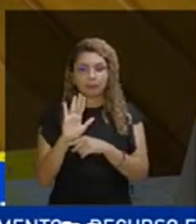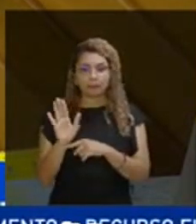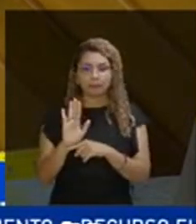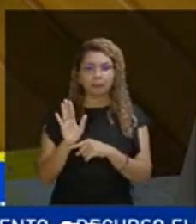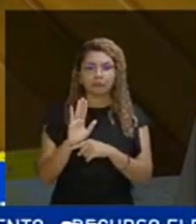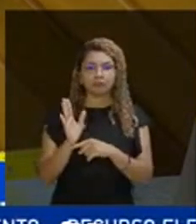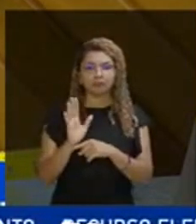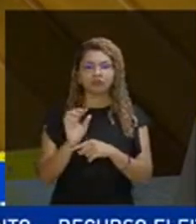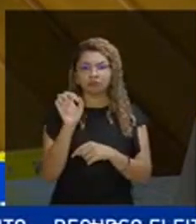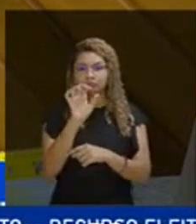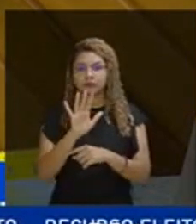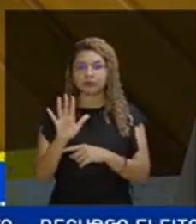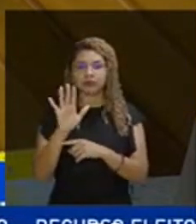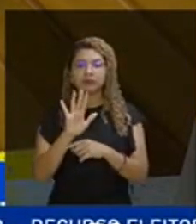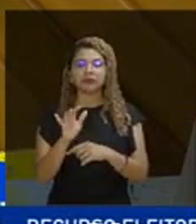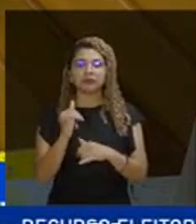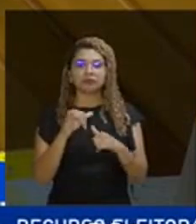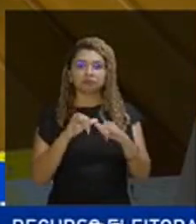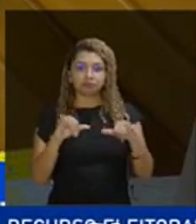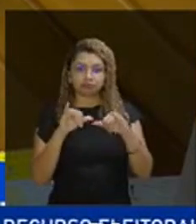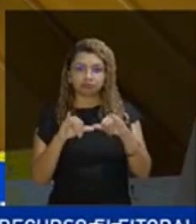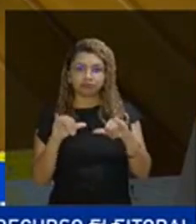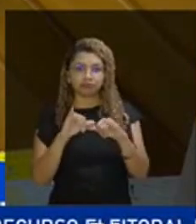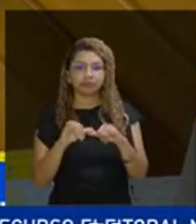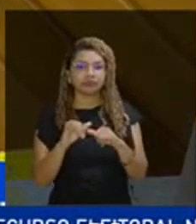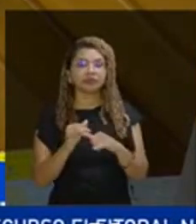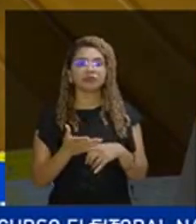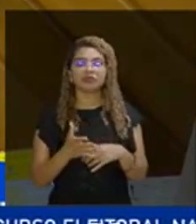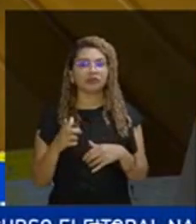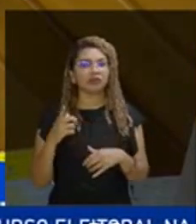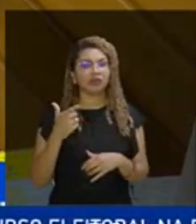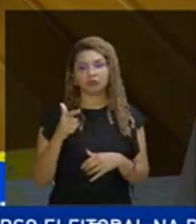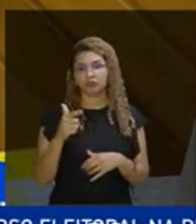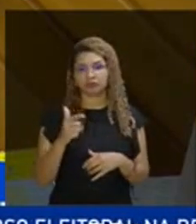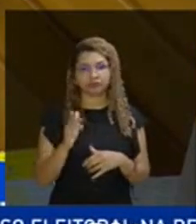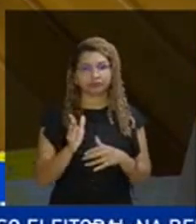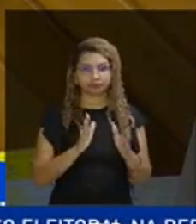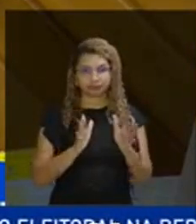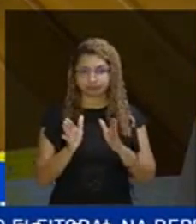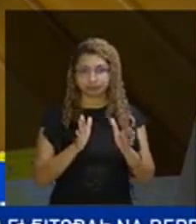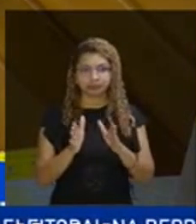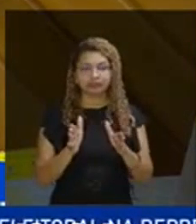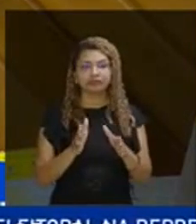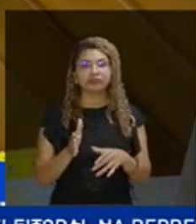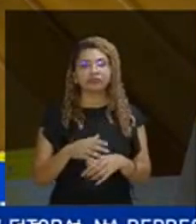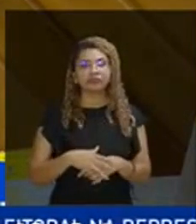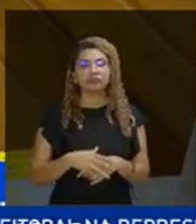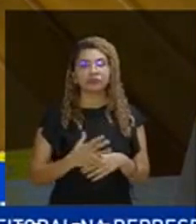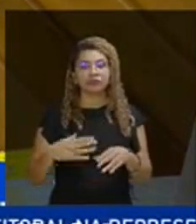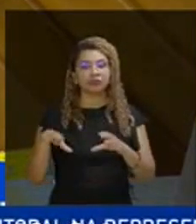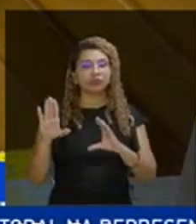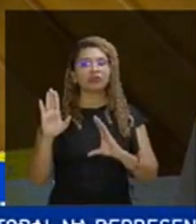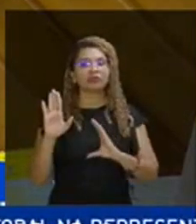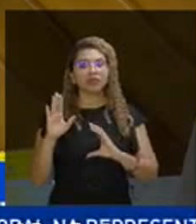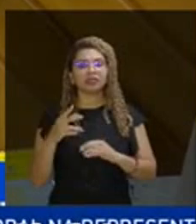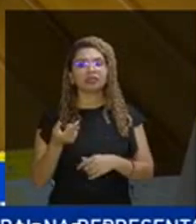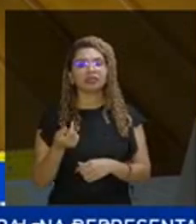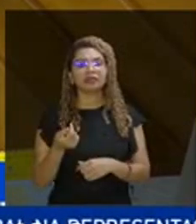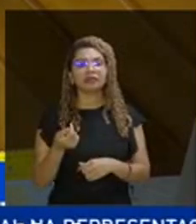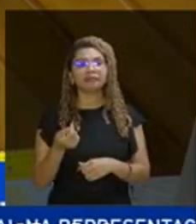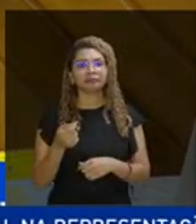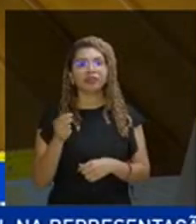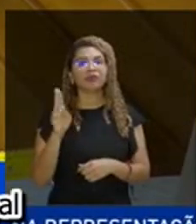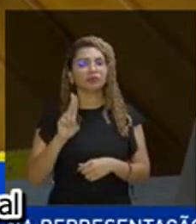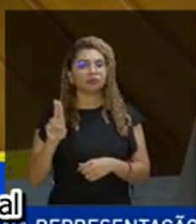são acessíveis ao público em geral, pois se tratam de ambientes restritos, de modo que o candidato recorrido... Na barra de rolagem inferior, terceira pauta